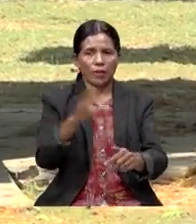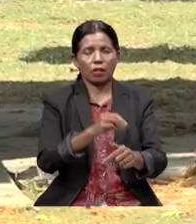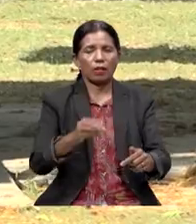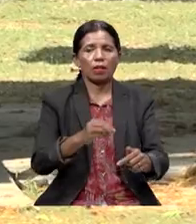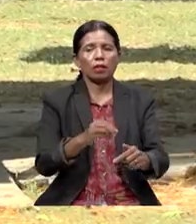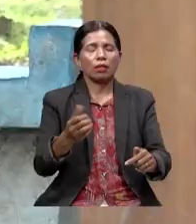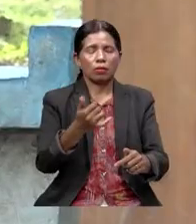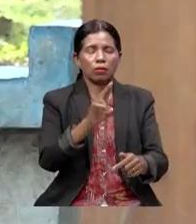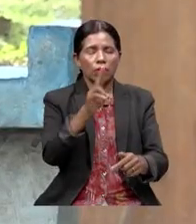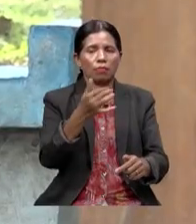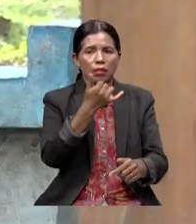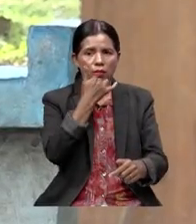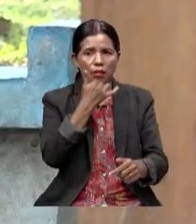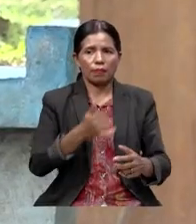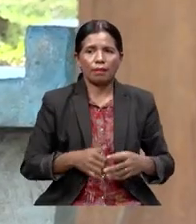bem sala.